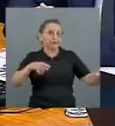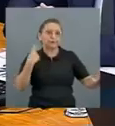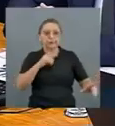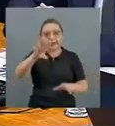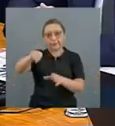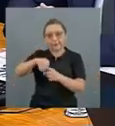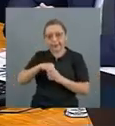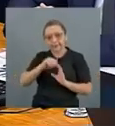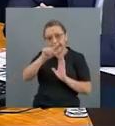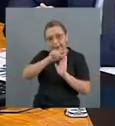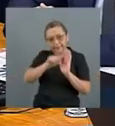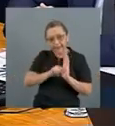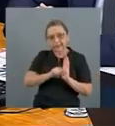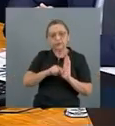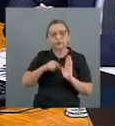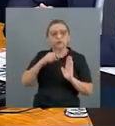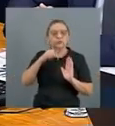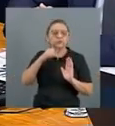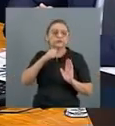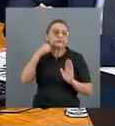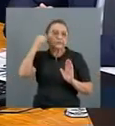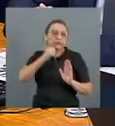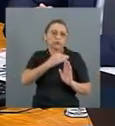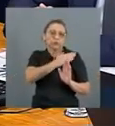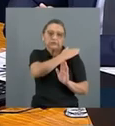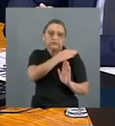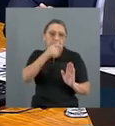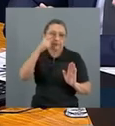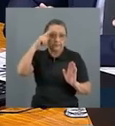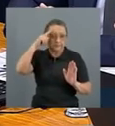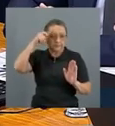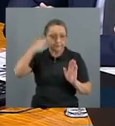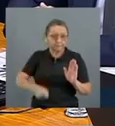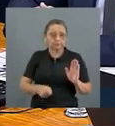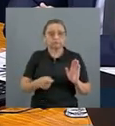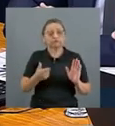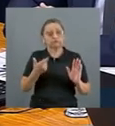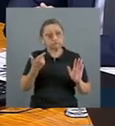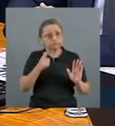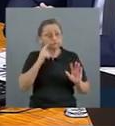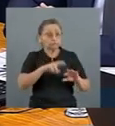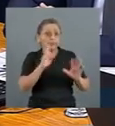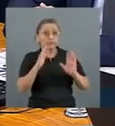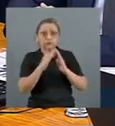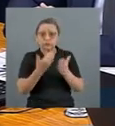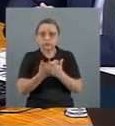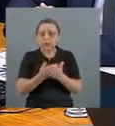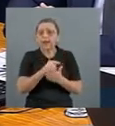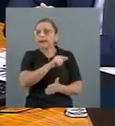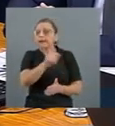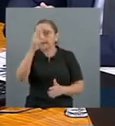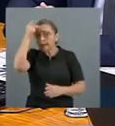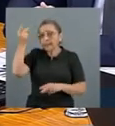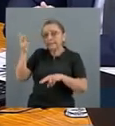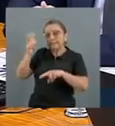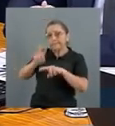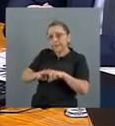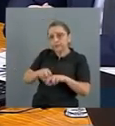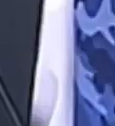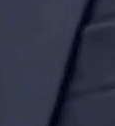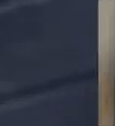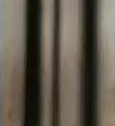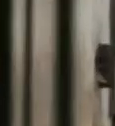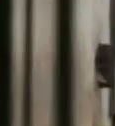periculosidade e senso de responsabilidade, ao novo regime. O texto também cria novas situações em que a